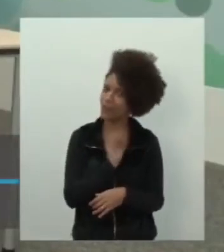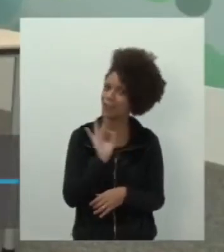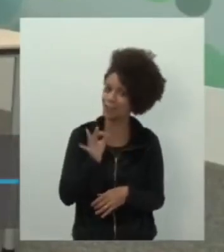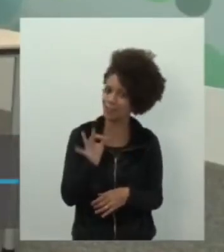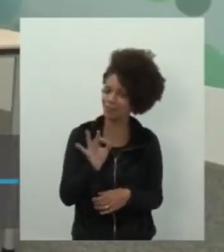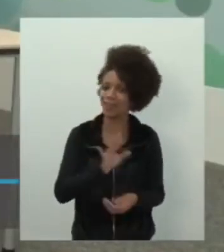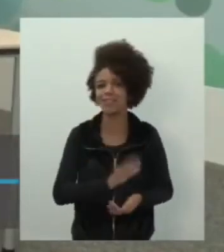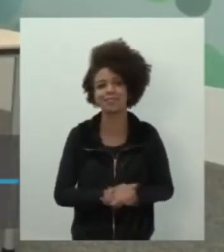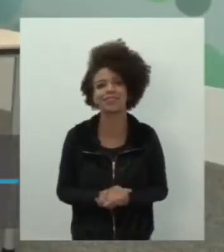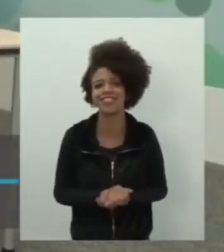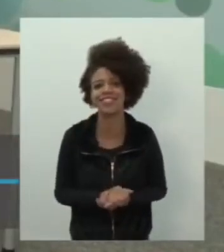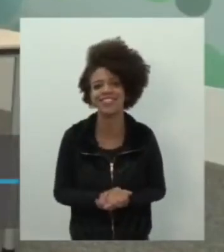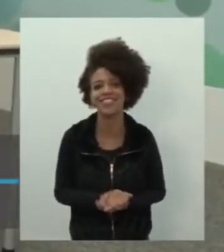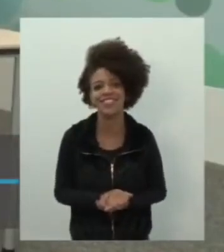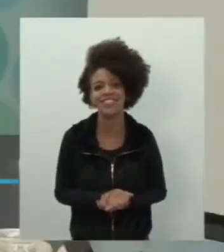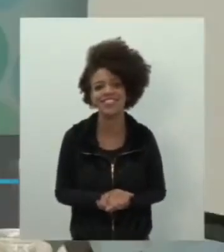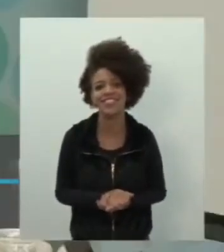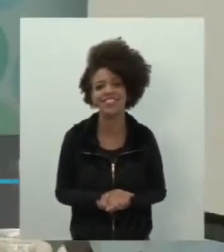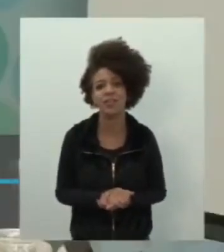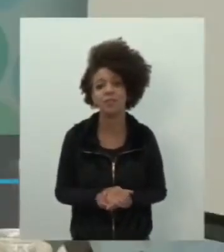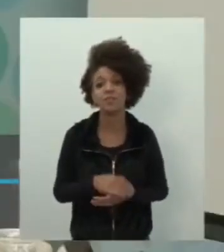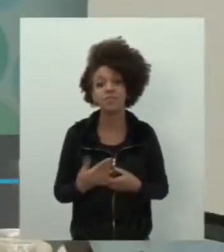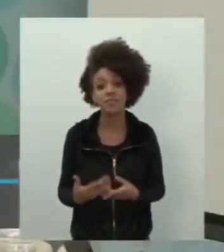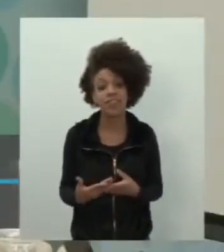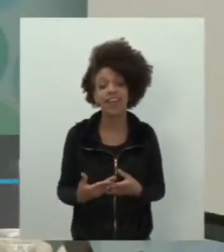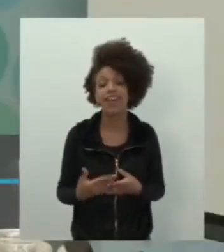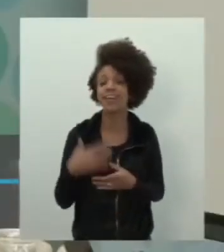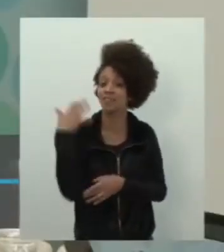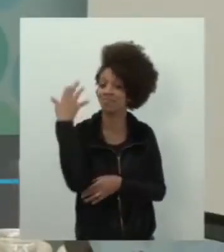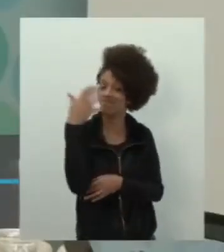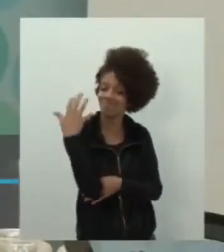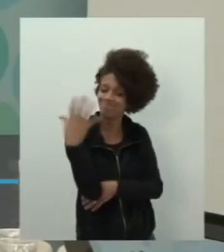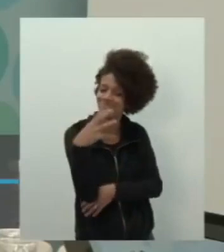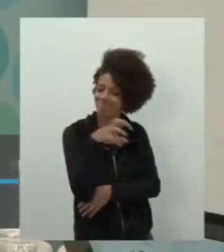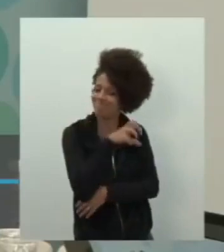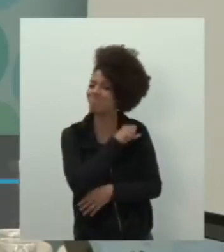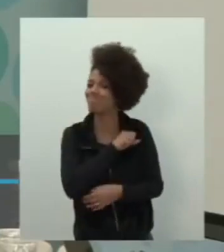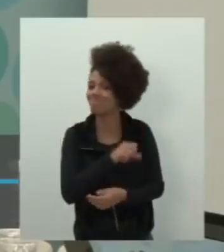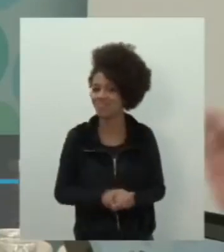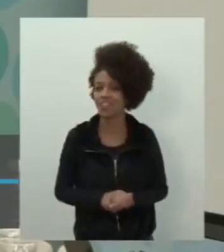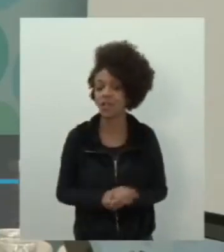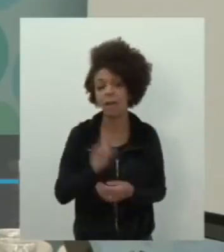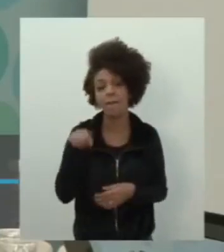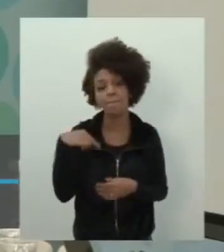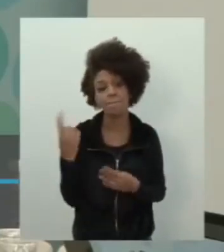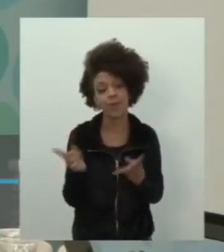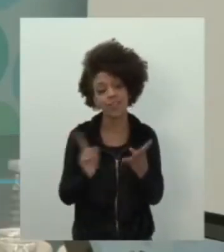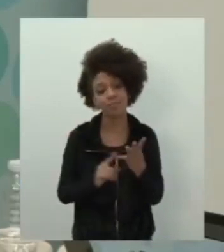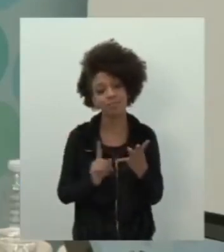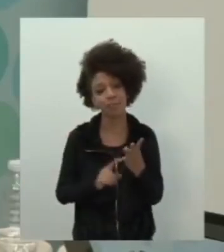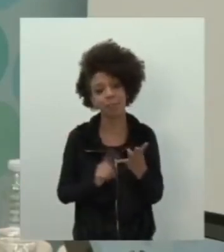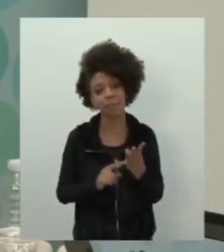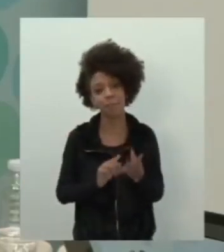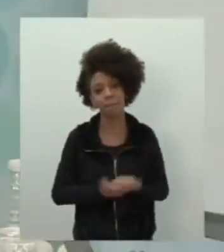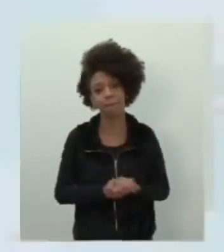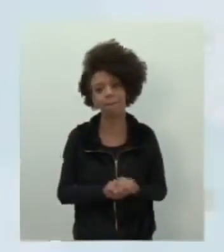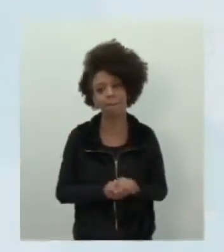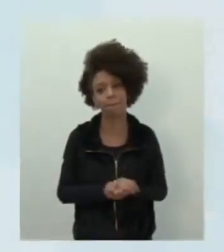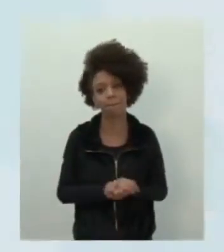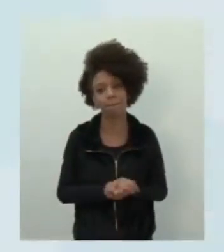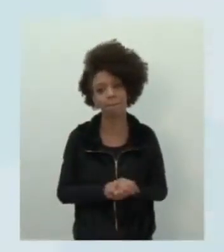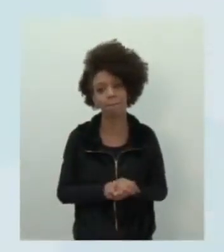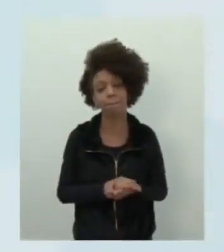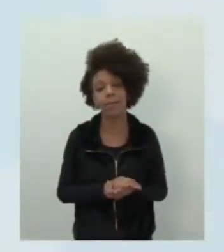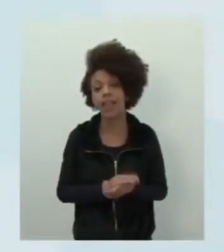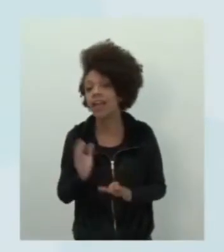está distante, né? Chamando a minha senhor é a mulher amada. Isso só aí. Tá afiado, ó. Próxima, número 4. Vamos lá então, número 4. Cantiga de